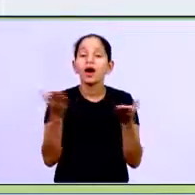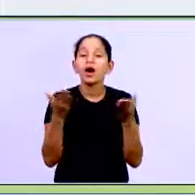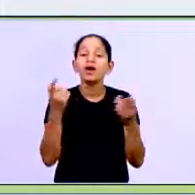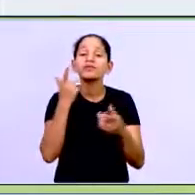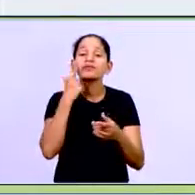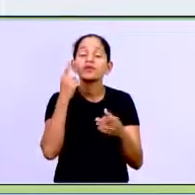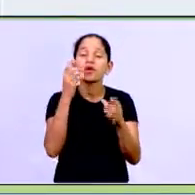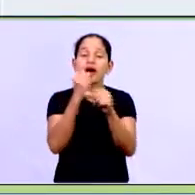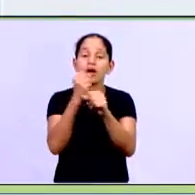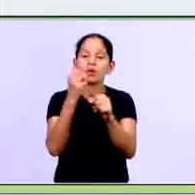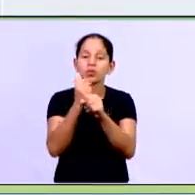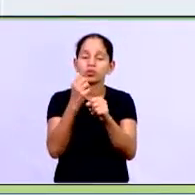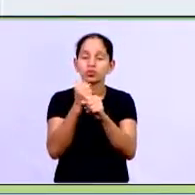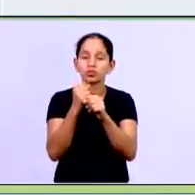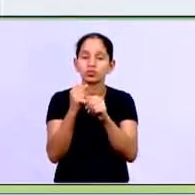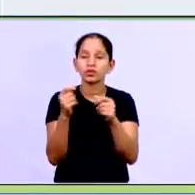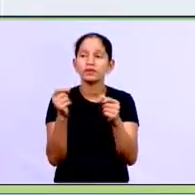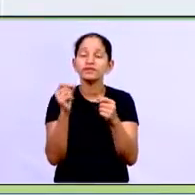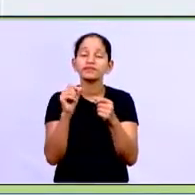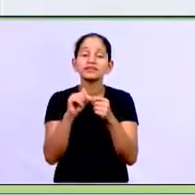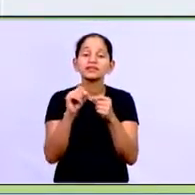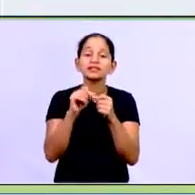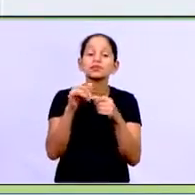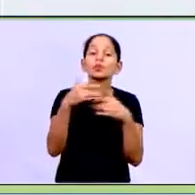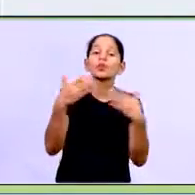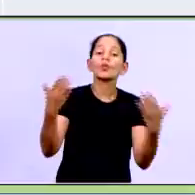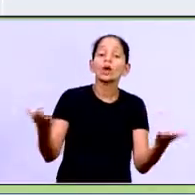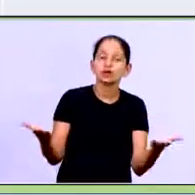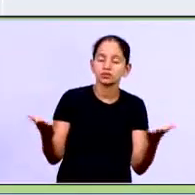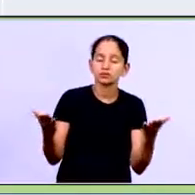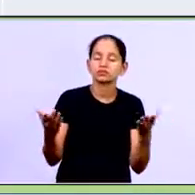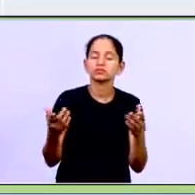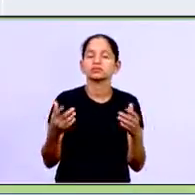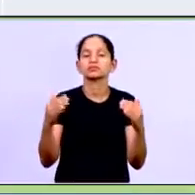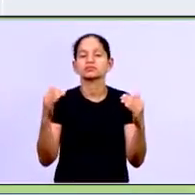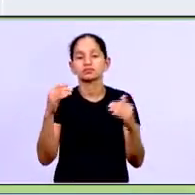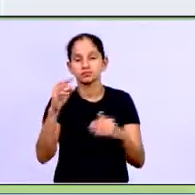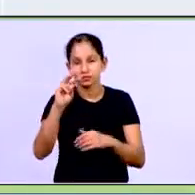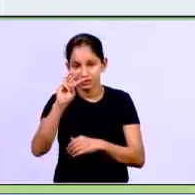calcular então a minha amortização. Eu tenho que pegar o